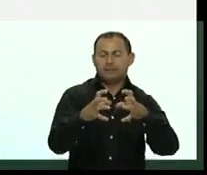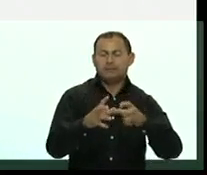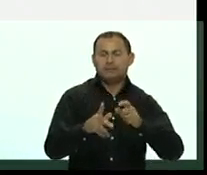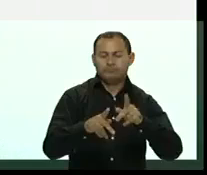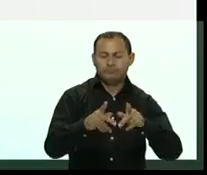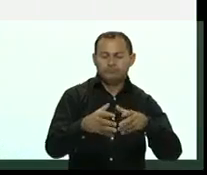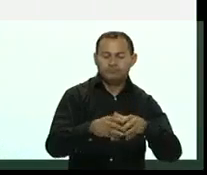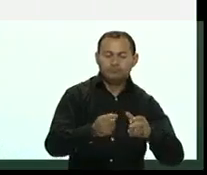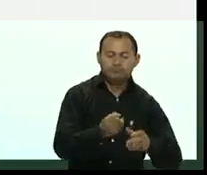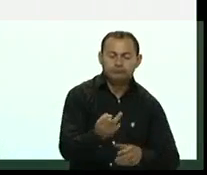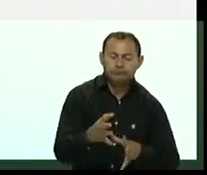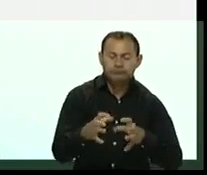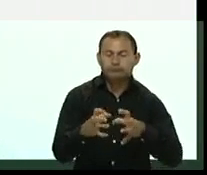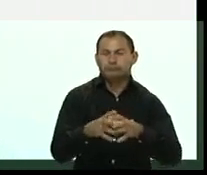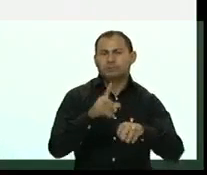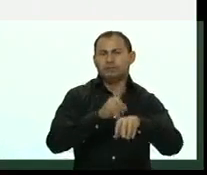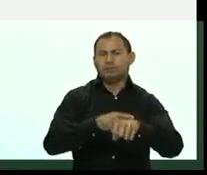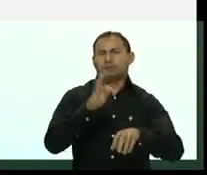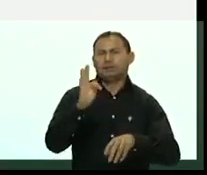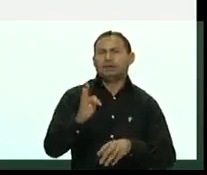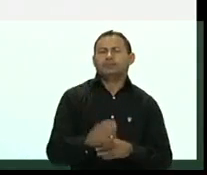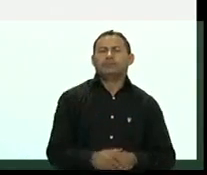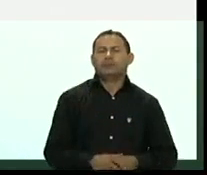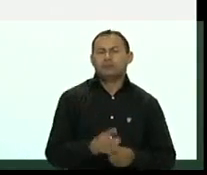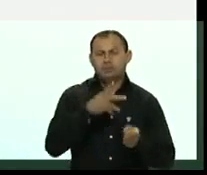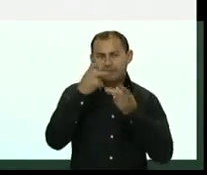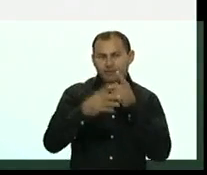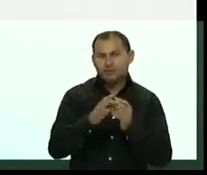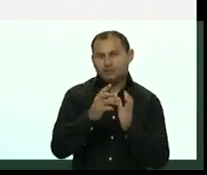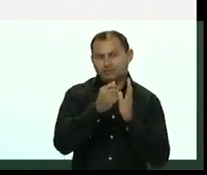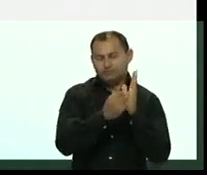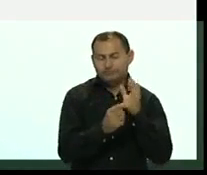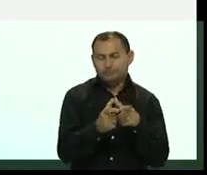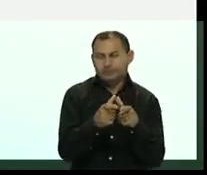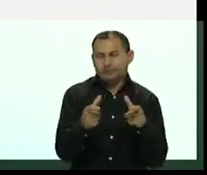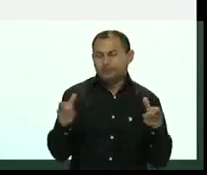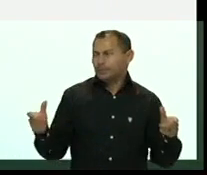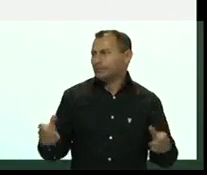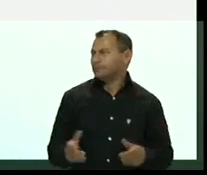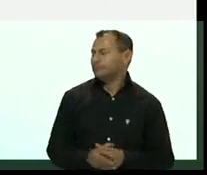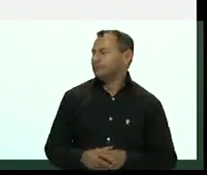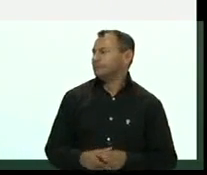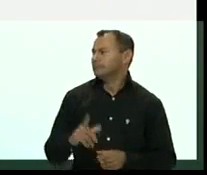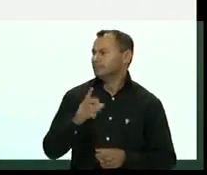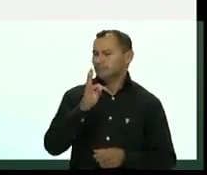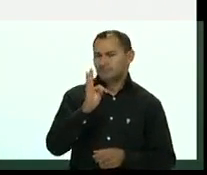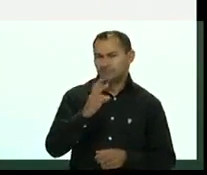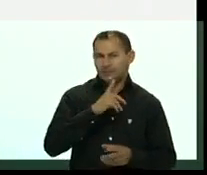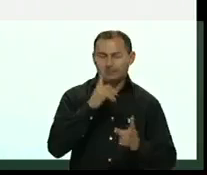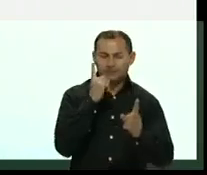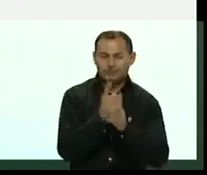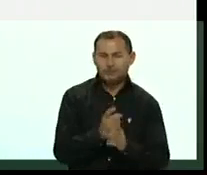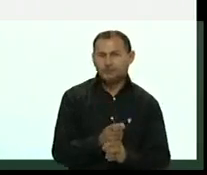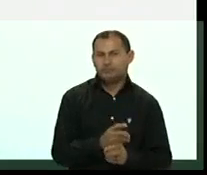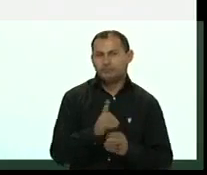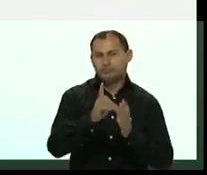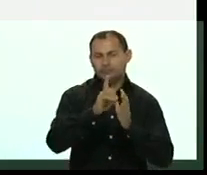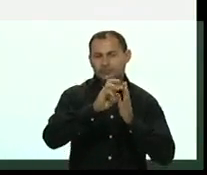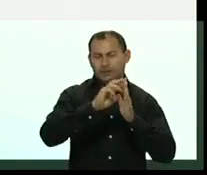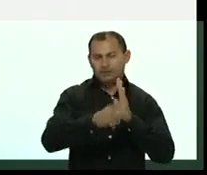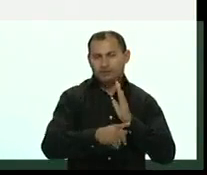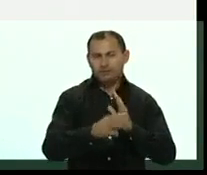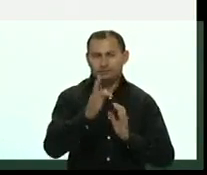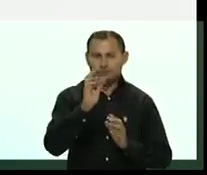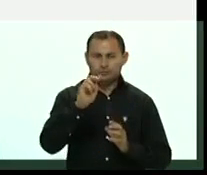T a partir dessa função. Se eu estou falando de taxa de crescimento, temos que encontrar a derivada